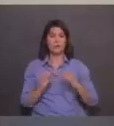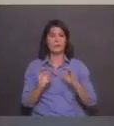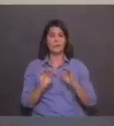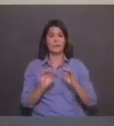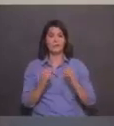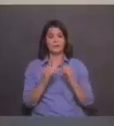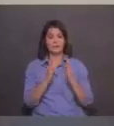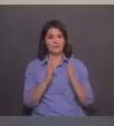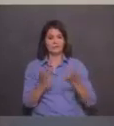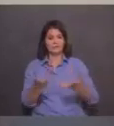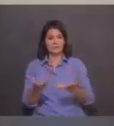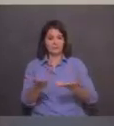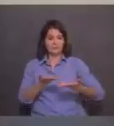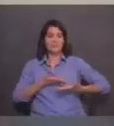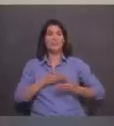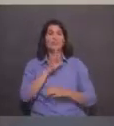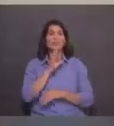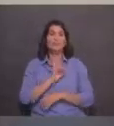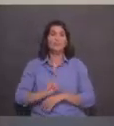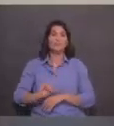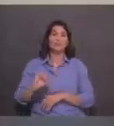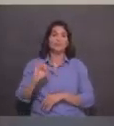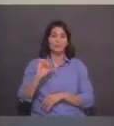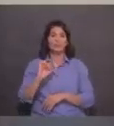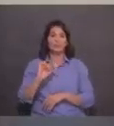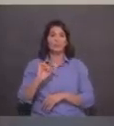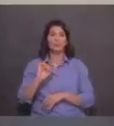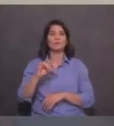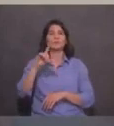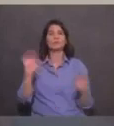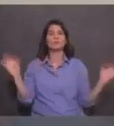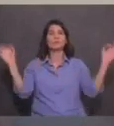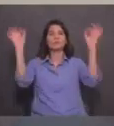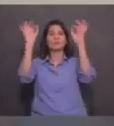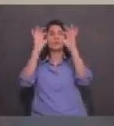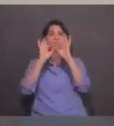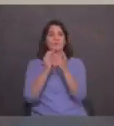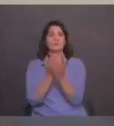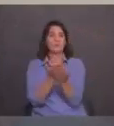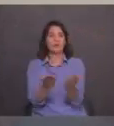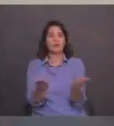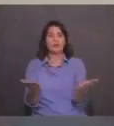vosso Filho e um santuário do Espírito Santo,